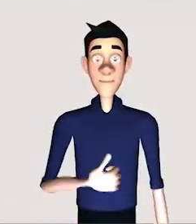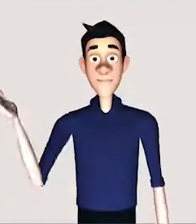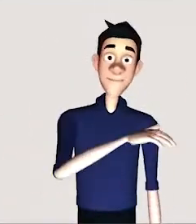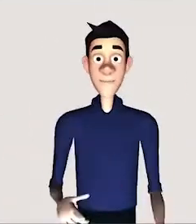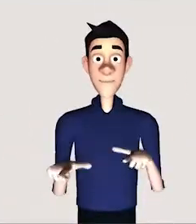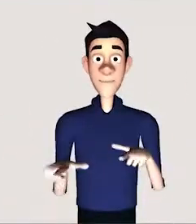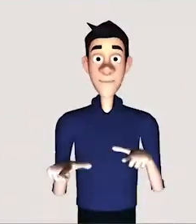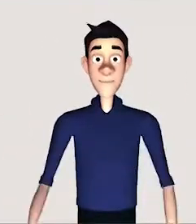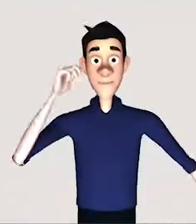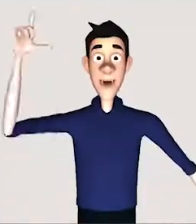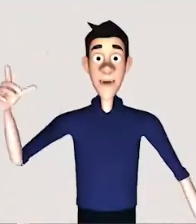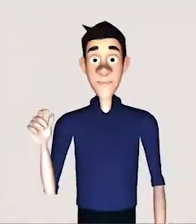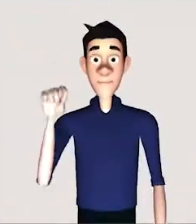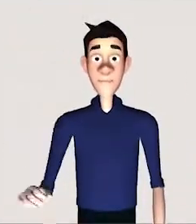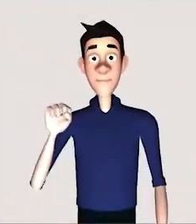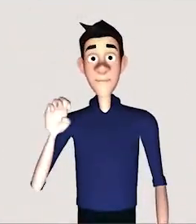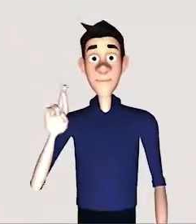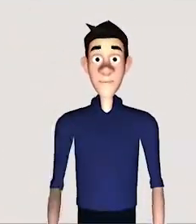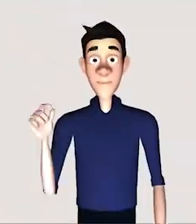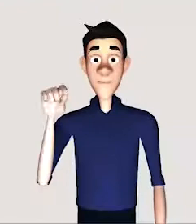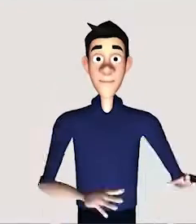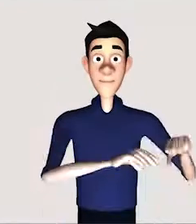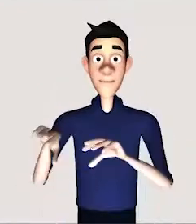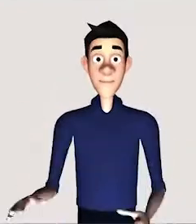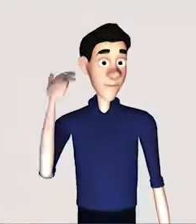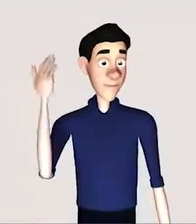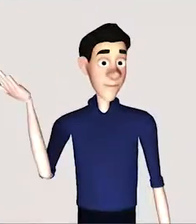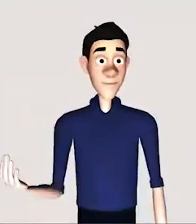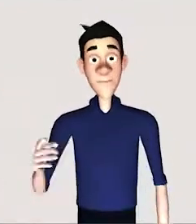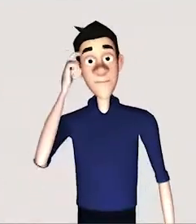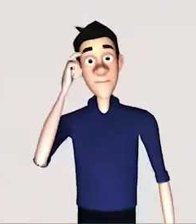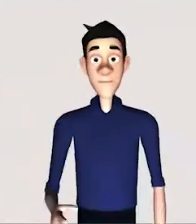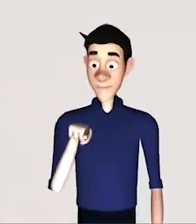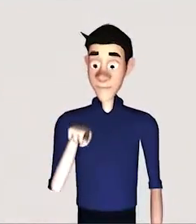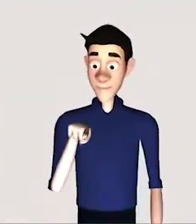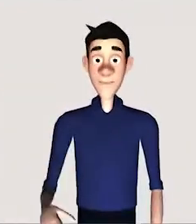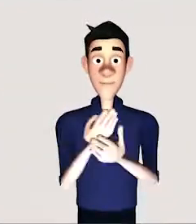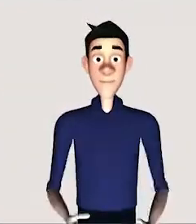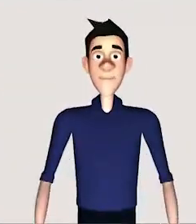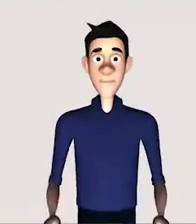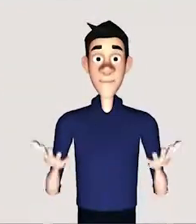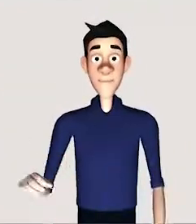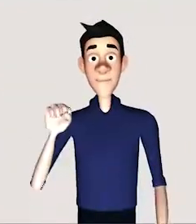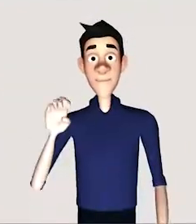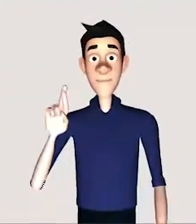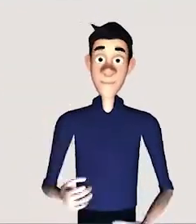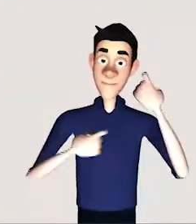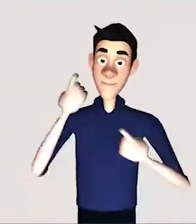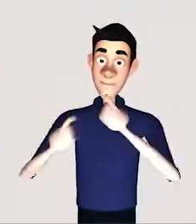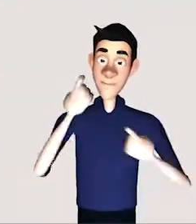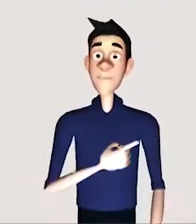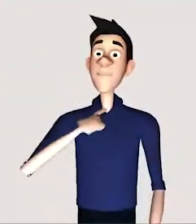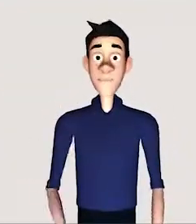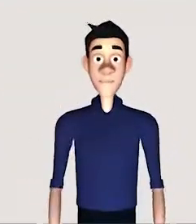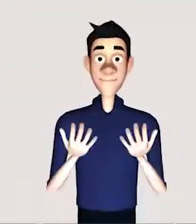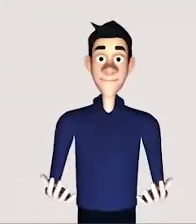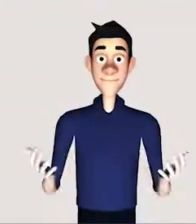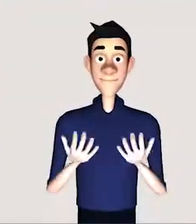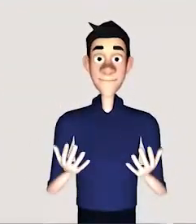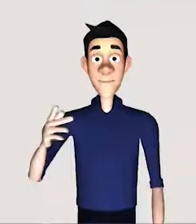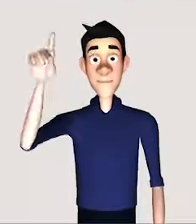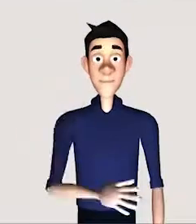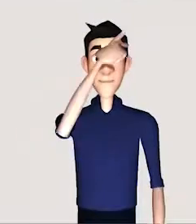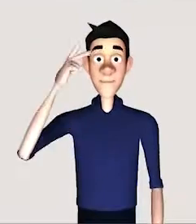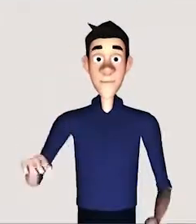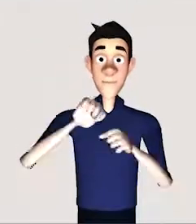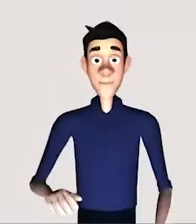vamos trabalhar em uma ideia. O que é que levou a pensar nesse estudo? Quais são as inquietações, as intenções, as motivações para a